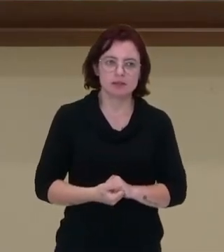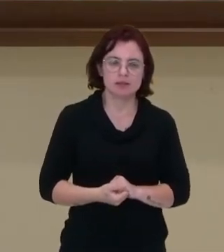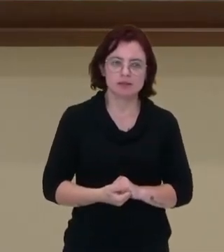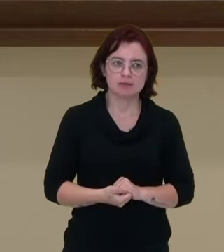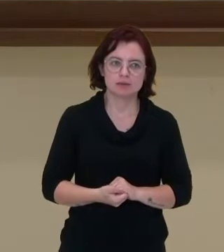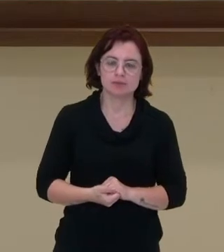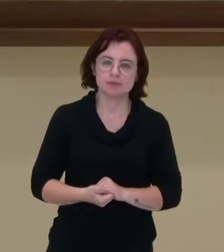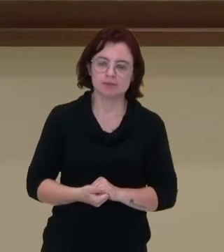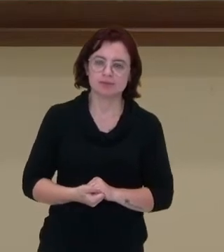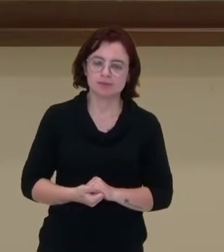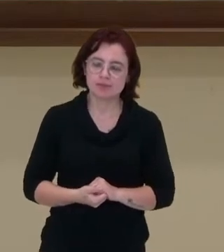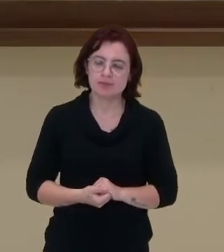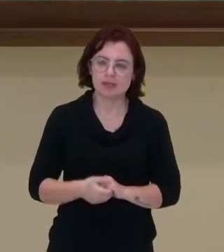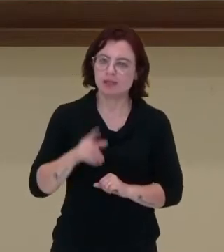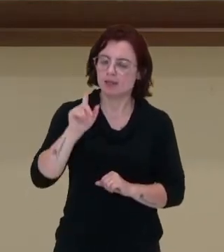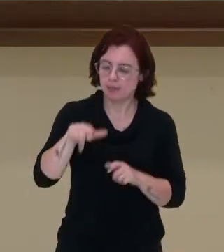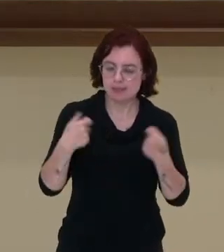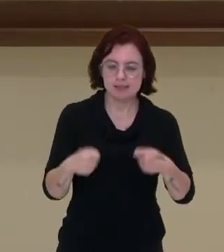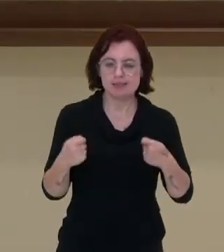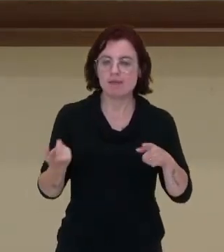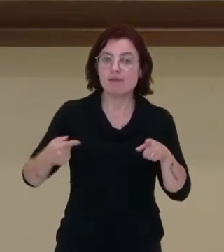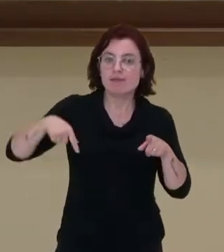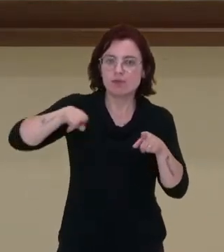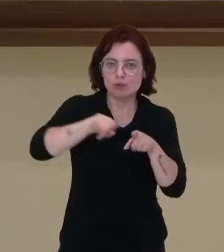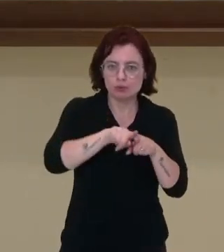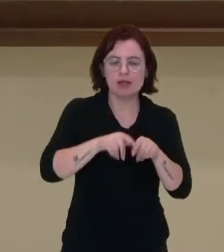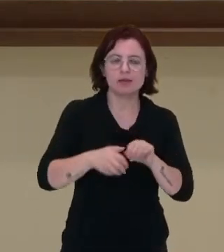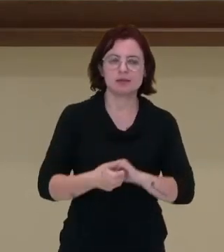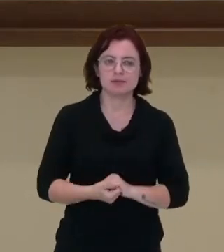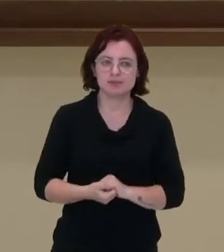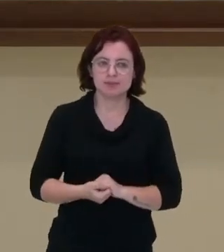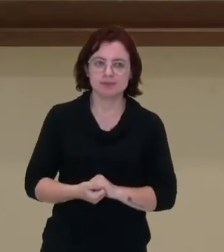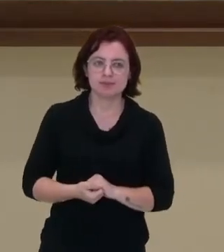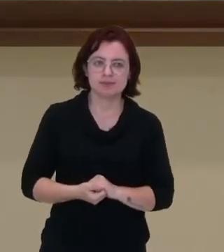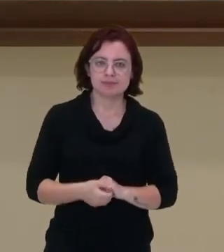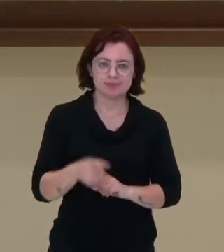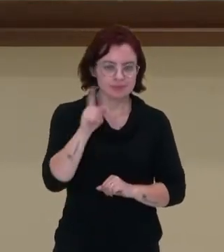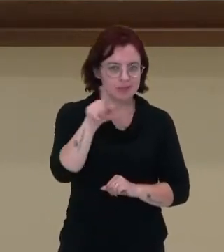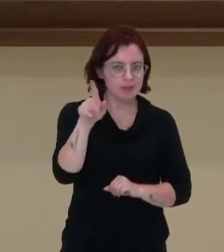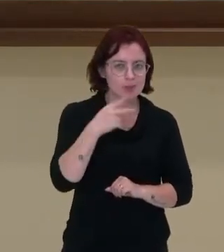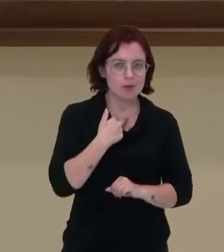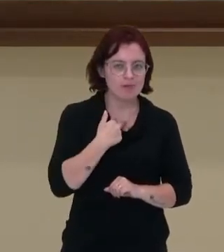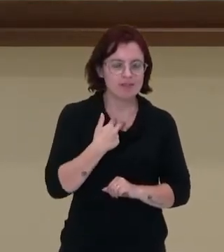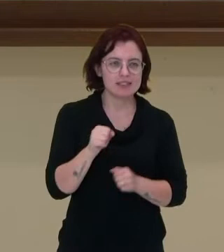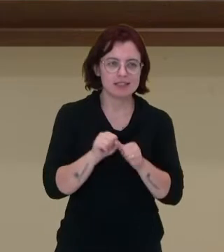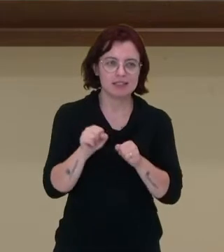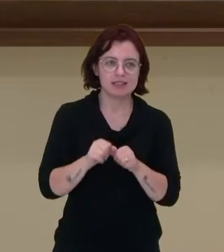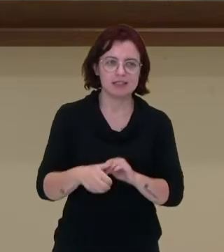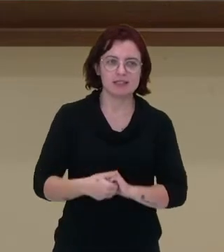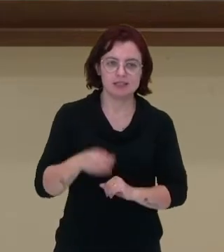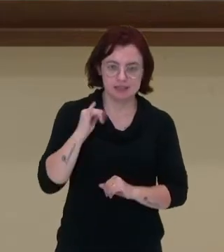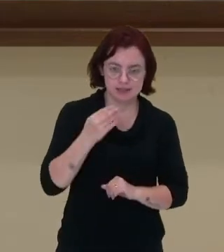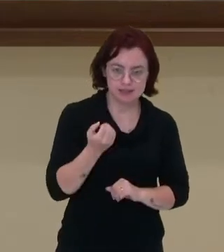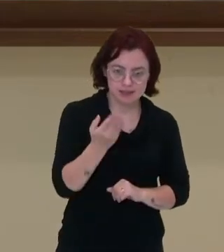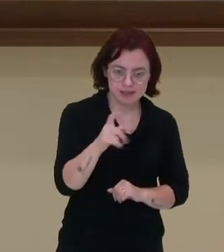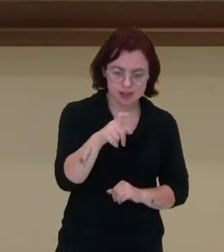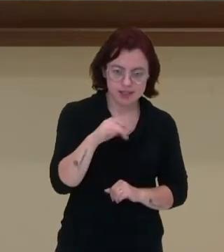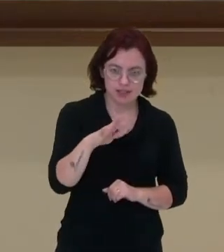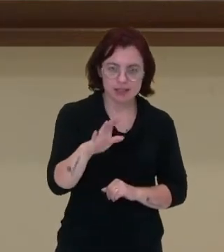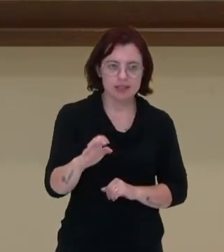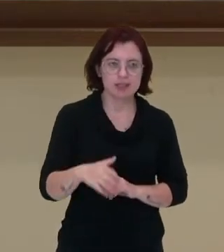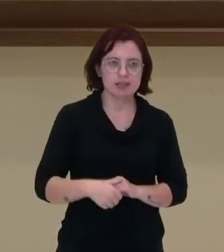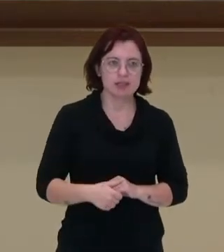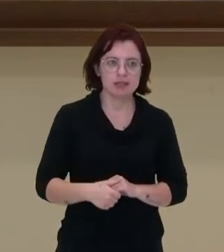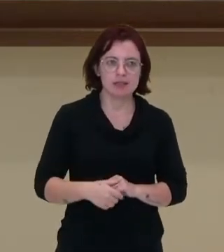uma jogada ilegal, a jogada tem que voltar, ok? Então nunca mais faça isso, tá? Se você der xeque e o jogador